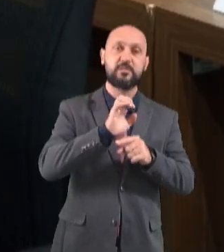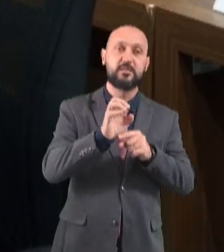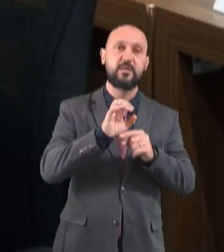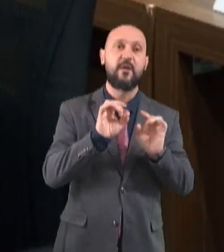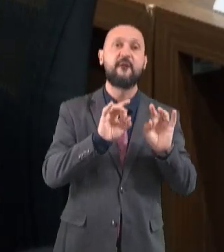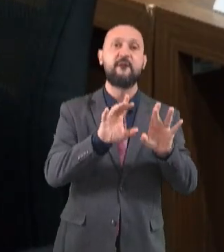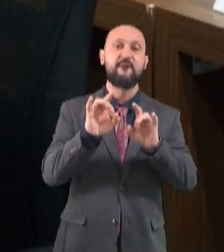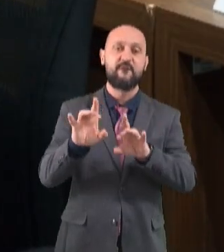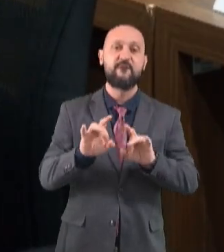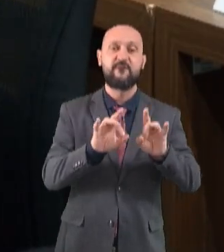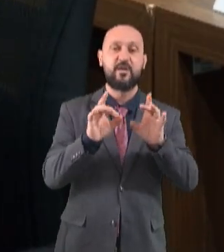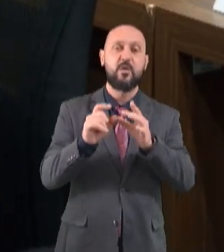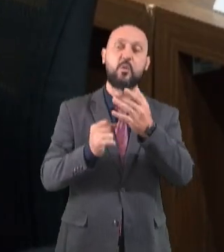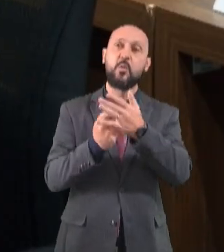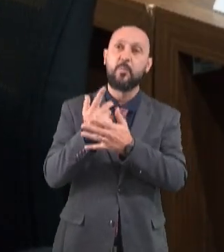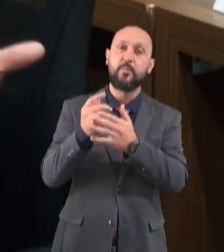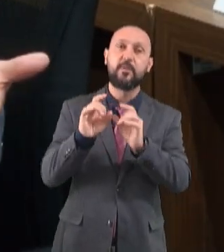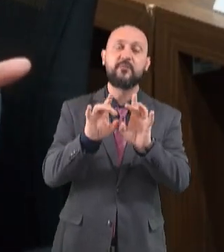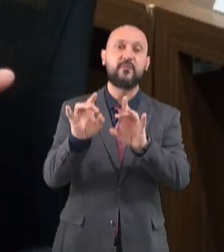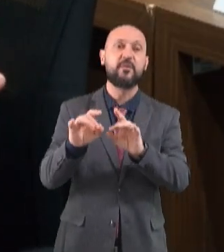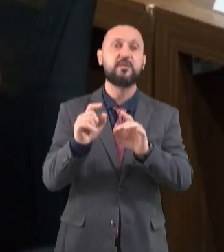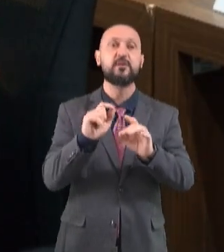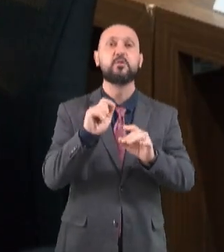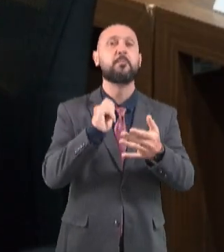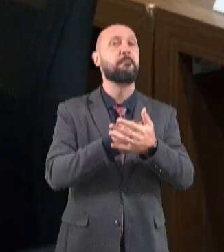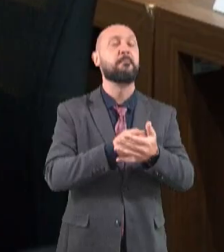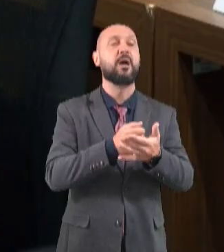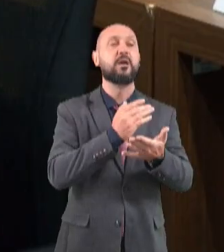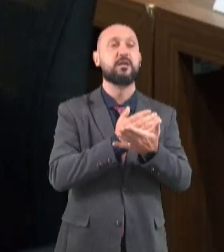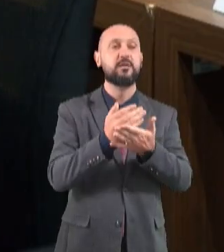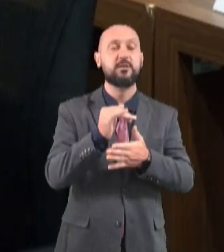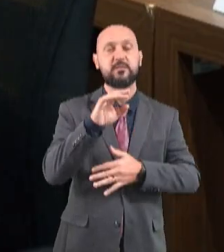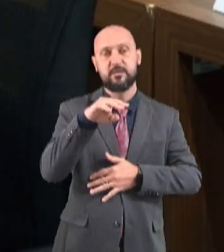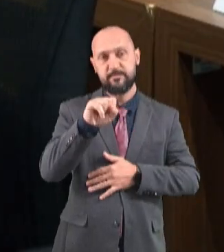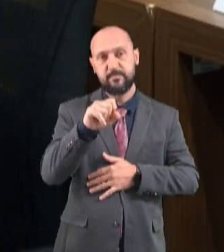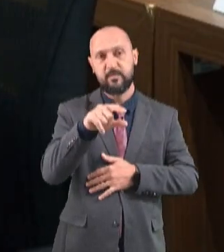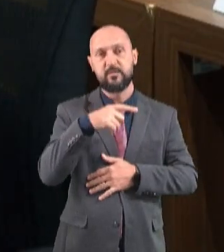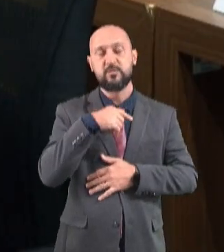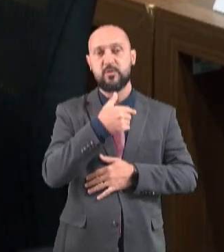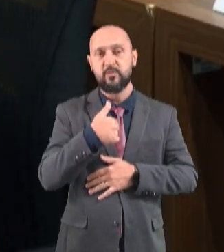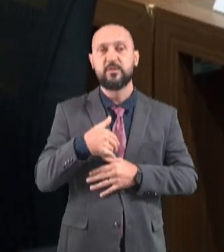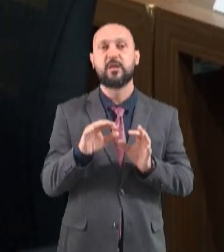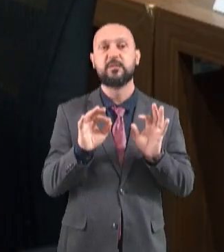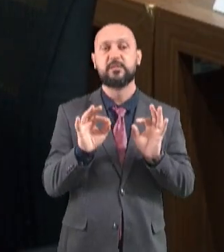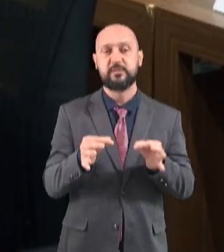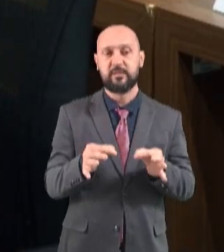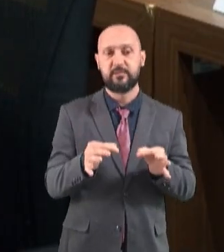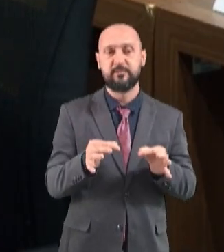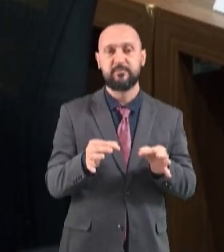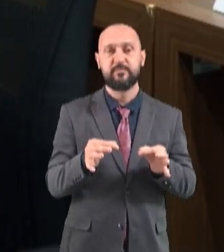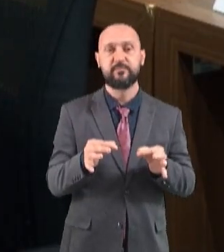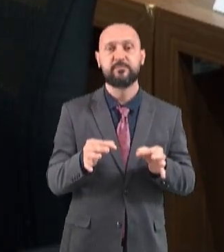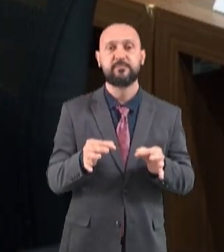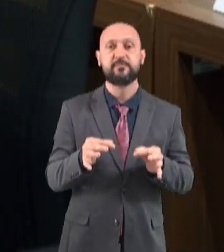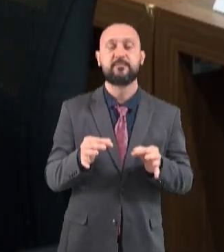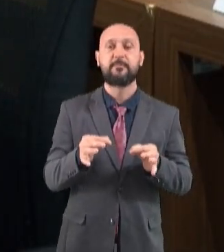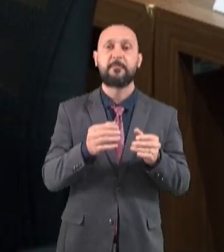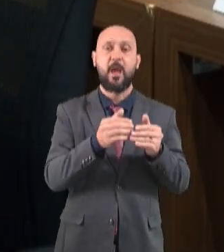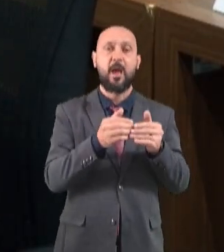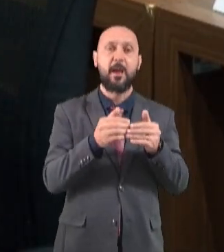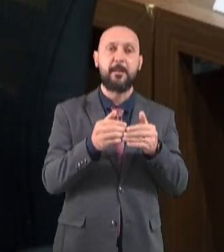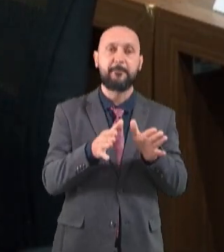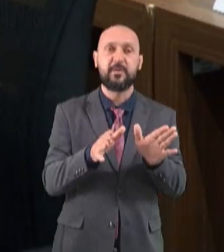estadual, comprando mercadoria e vendendo, sem pagar ICMS. Então, eu acho que o governador está certo, abriu